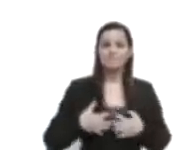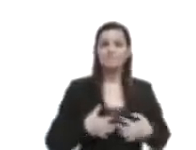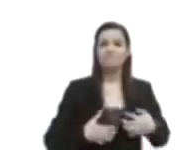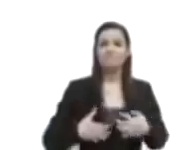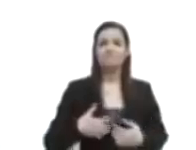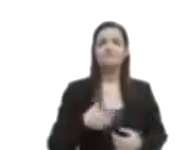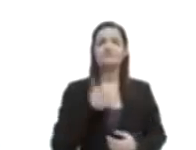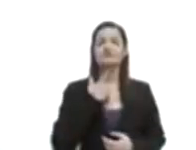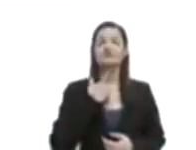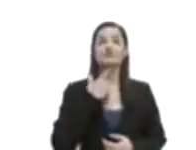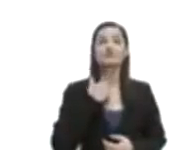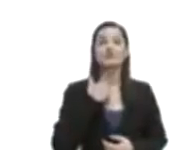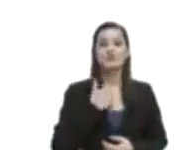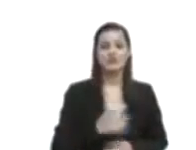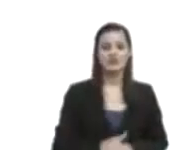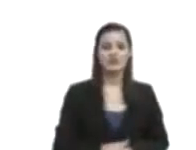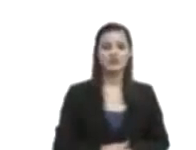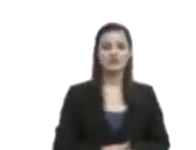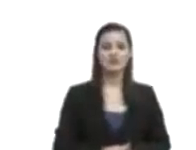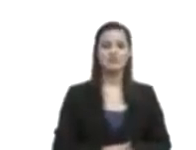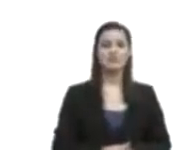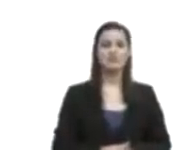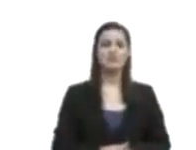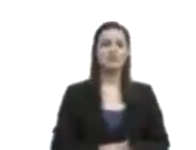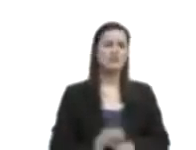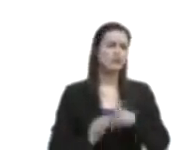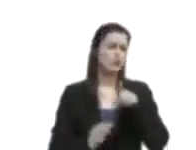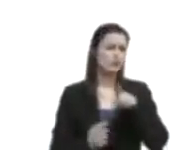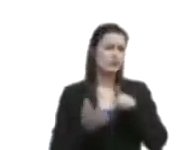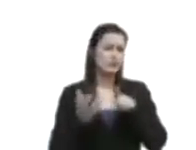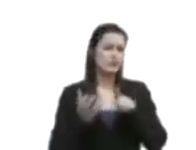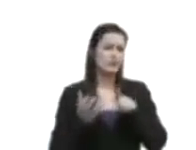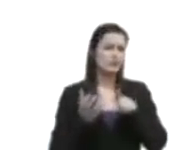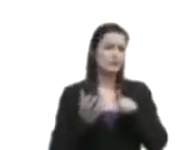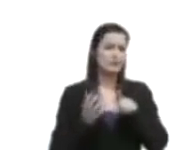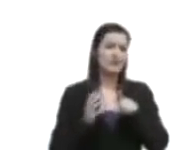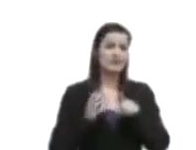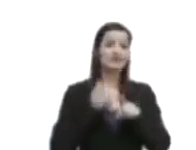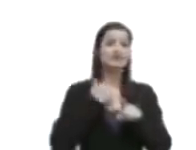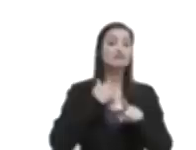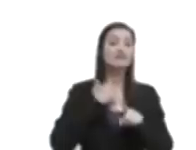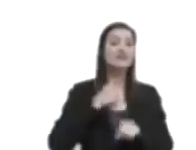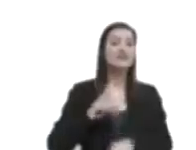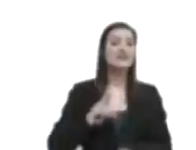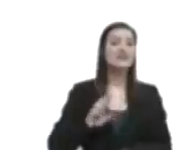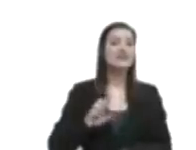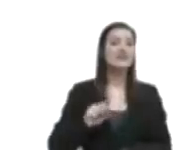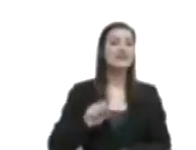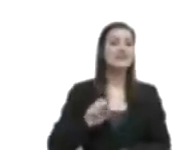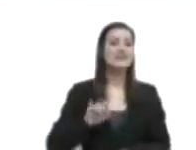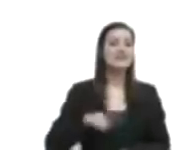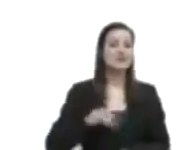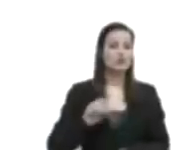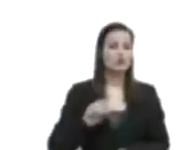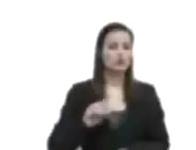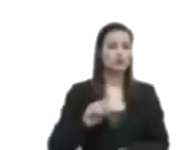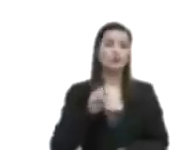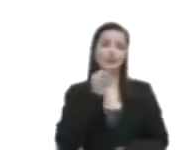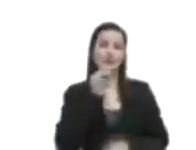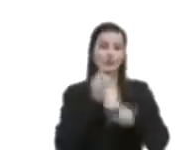anelo. Você quer saber quem é um cara? Você quer conhecer uma pessoa?